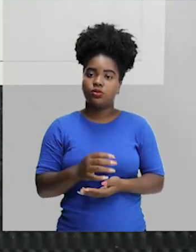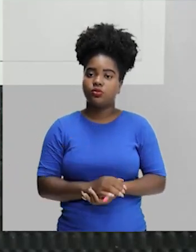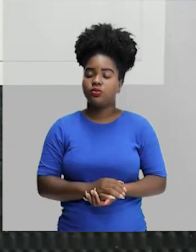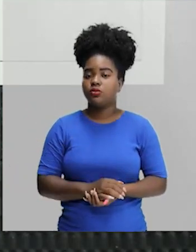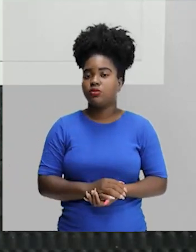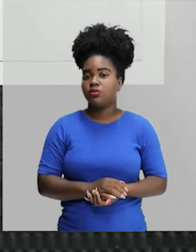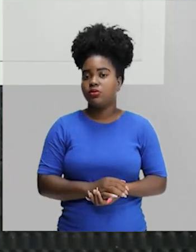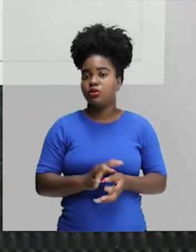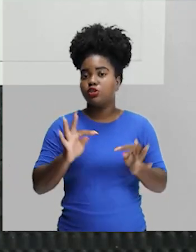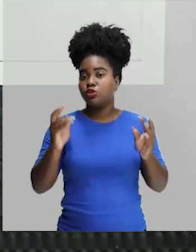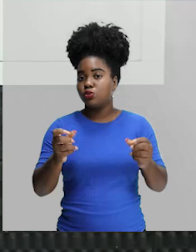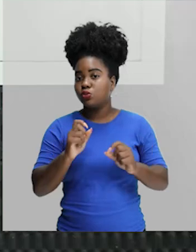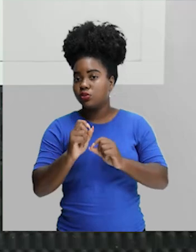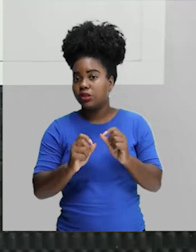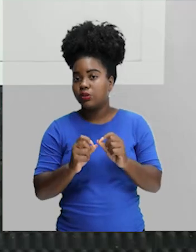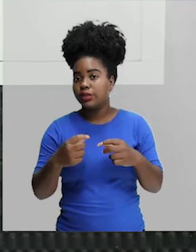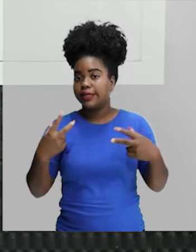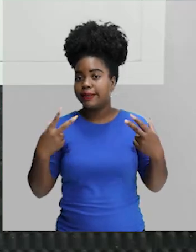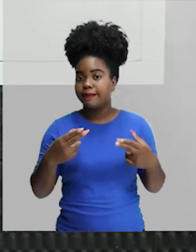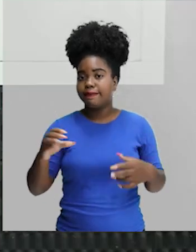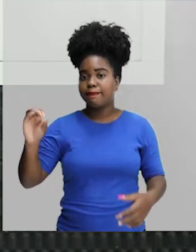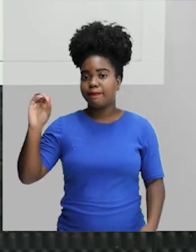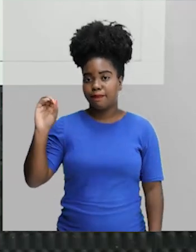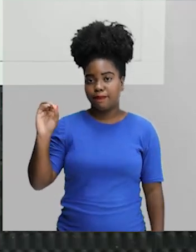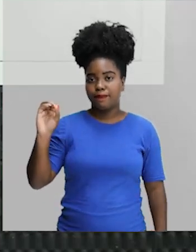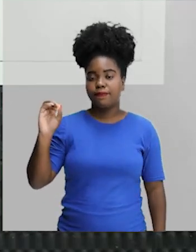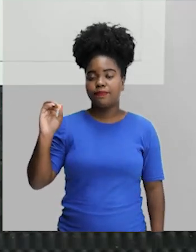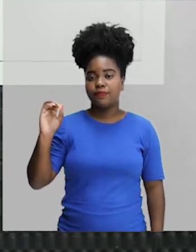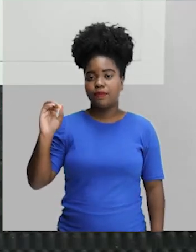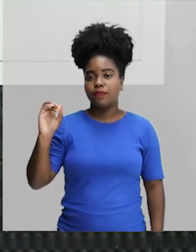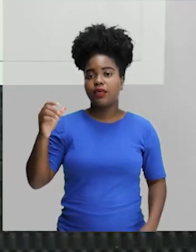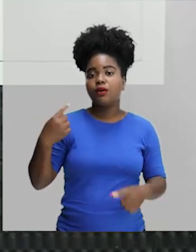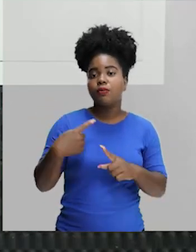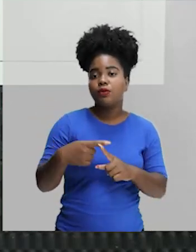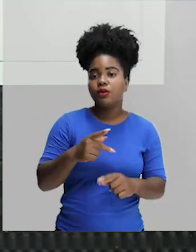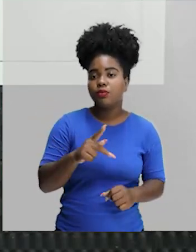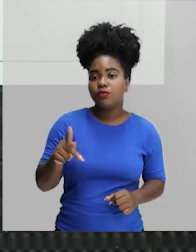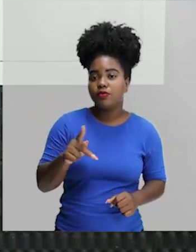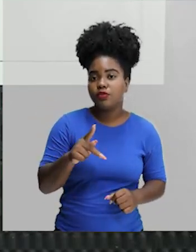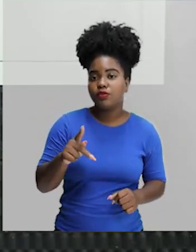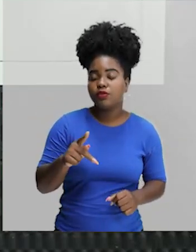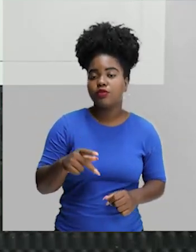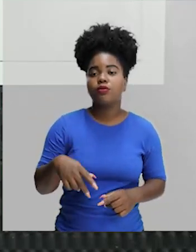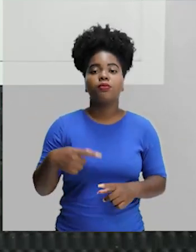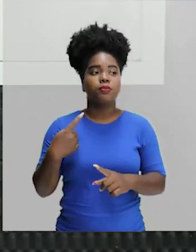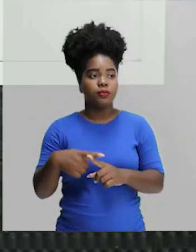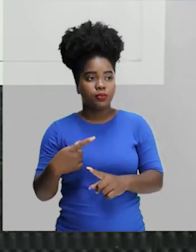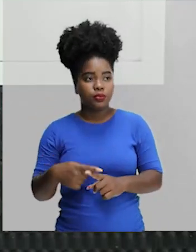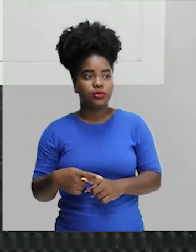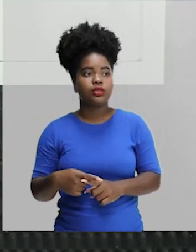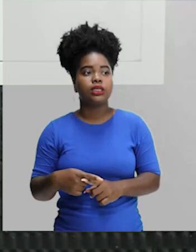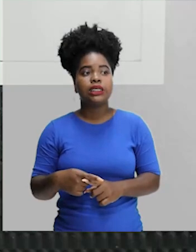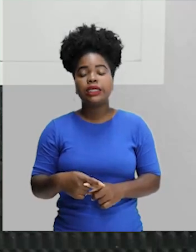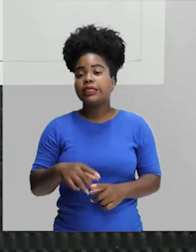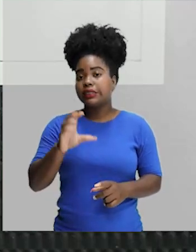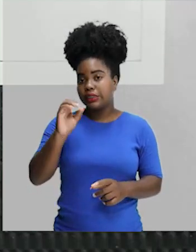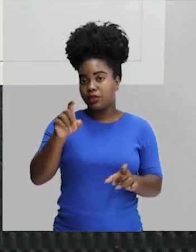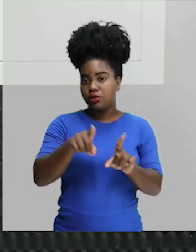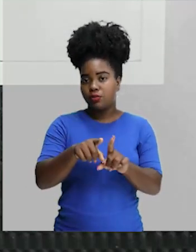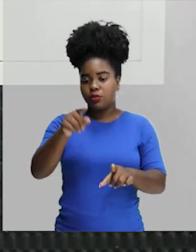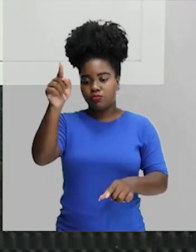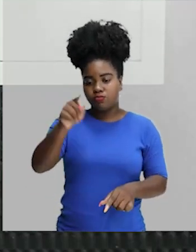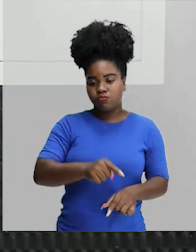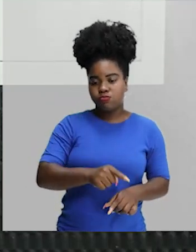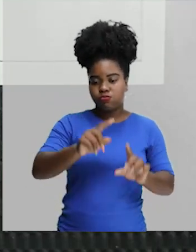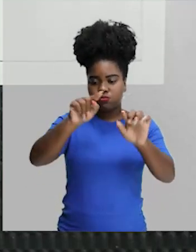Isso tudo aqui, galera, dá zero. Por que isso tudo aqui dá zero? Porque esse carinha vem aqui dá zero. Então você vai